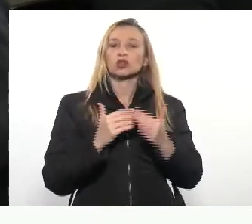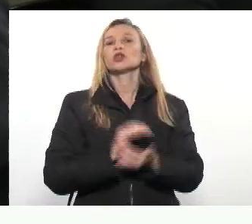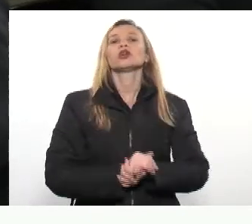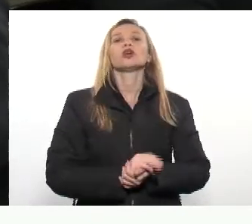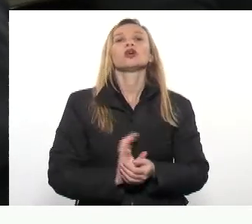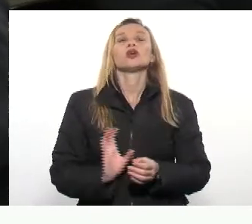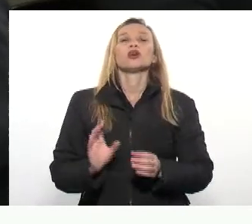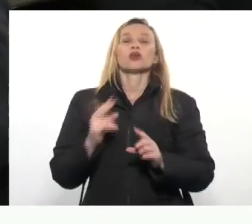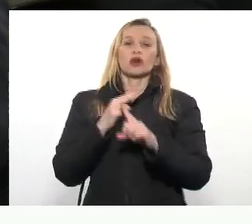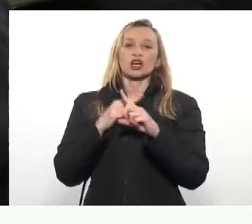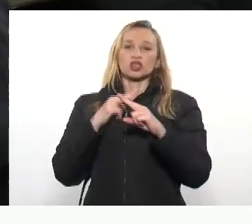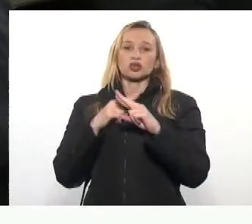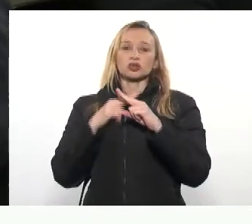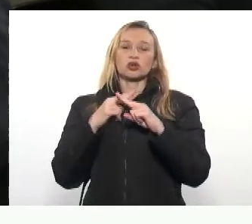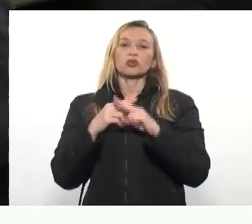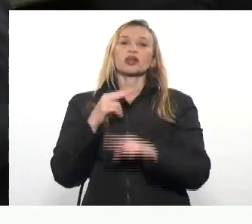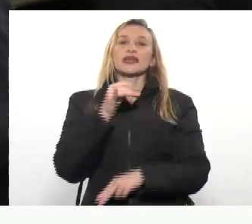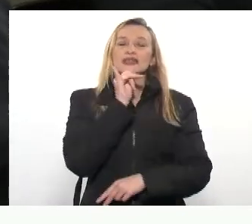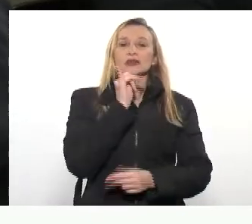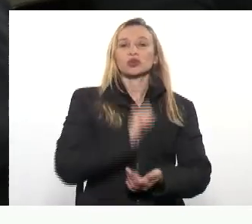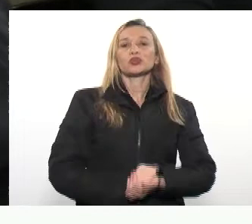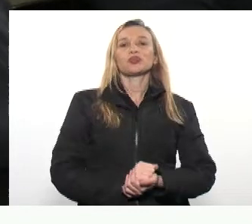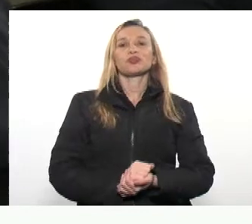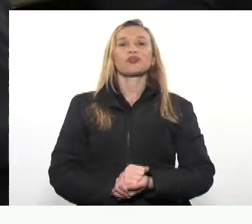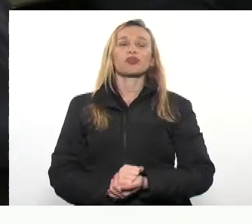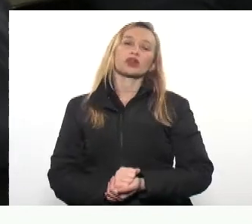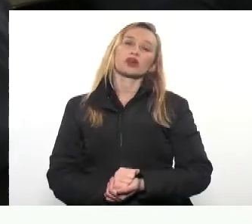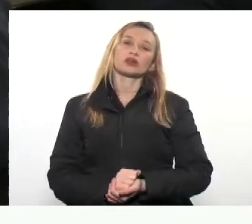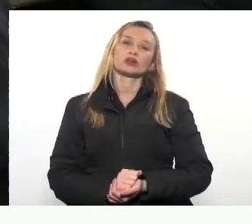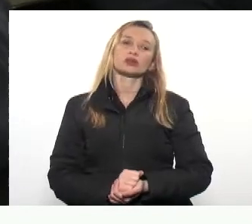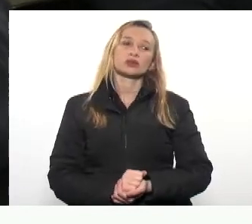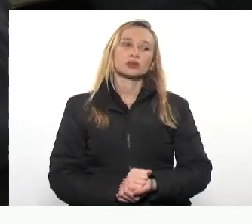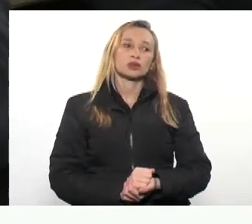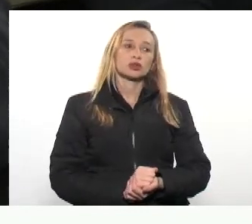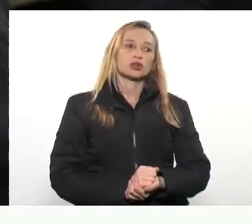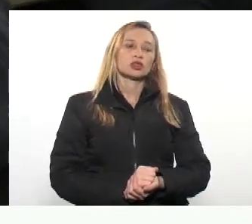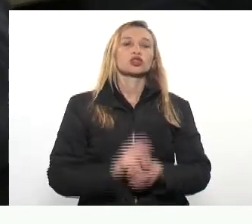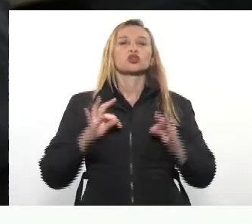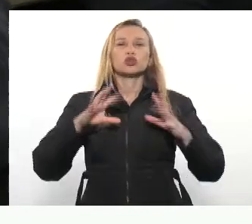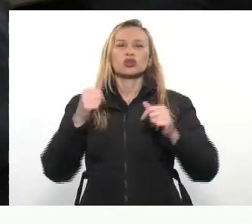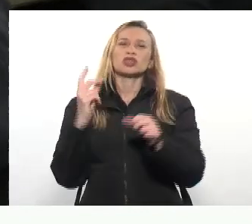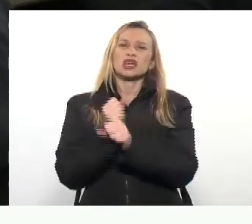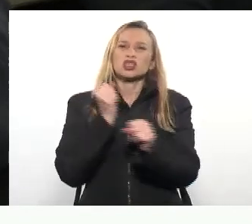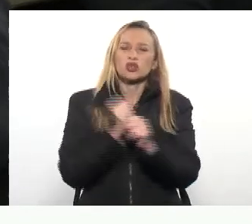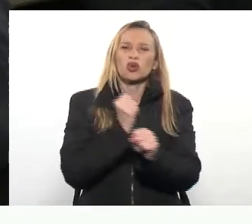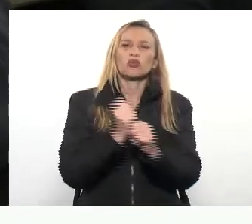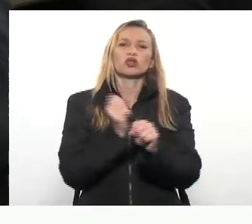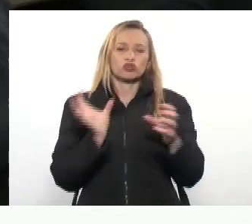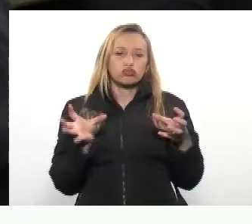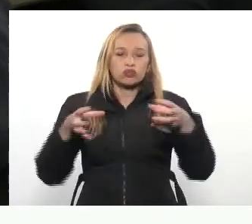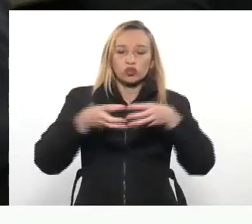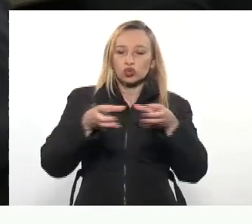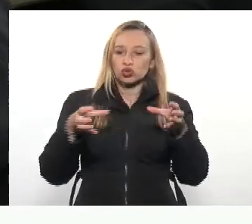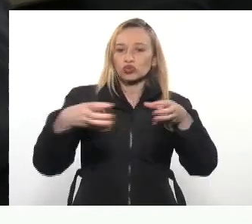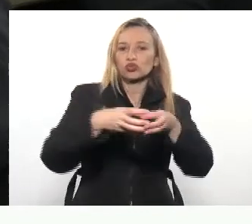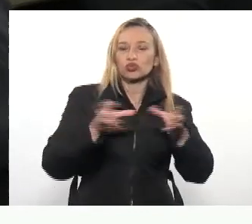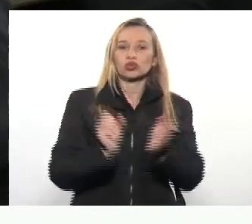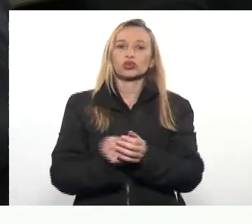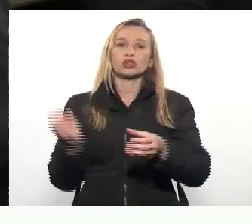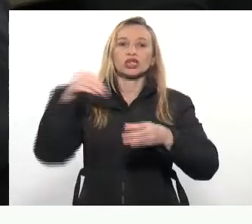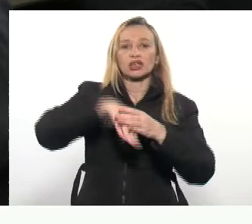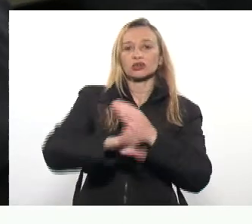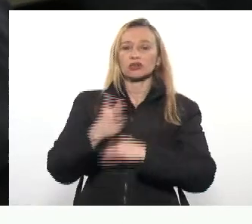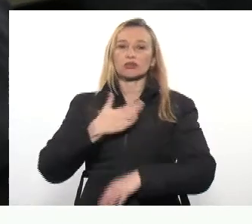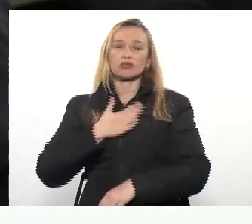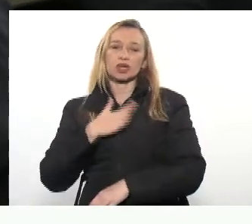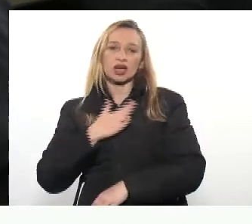Caixa Econômica, é, por exemplo, todas as obras, né, todos os conjuntos dentro do Minha Casa e Minha